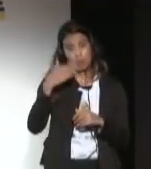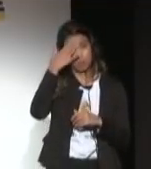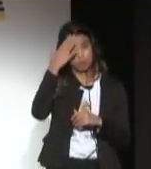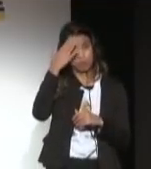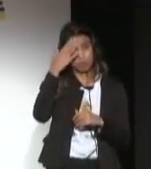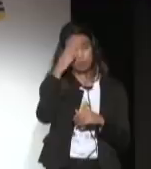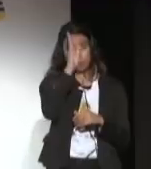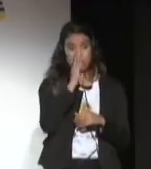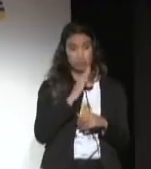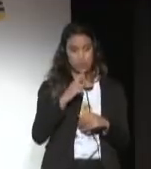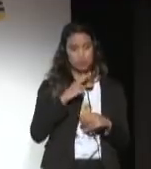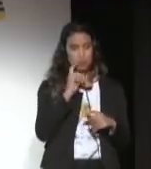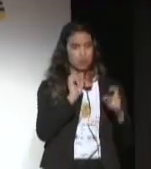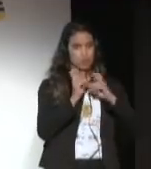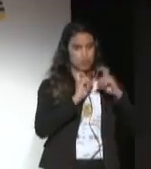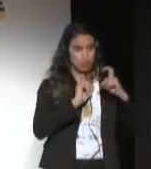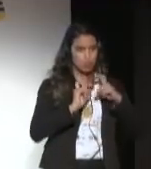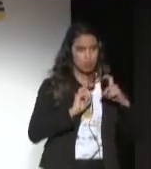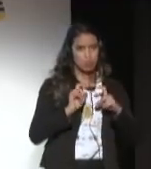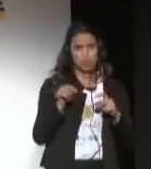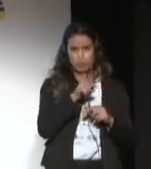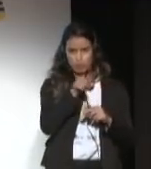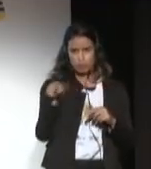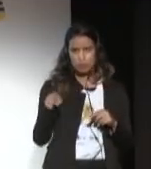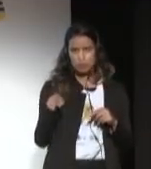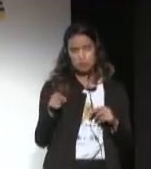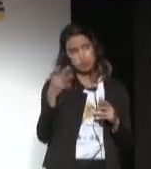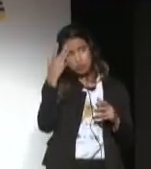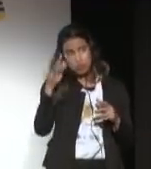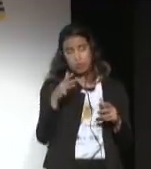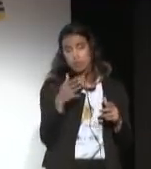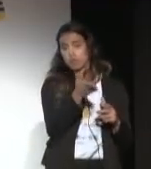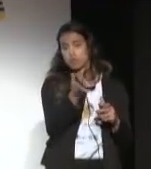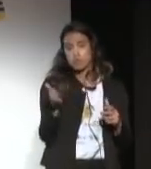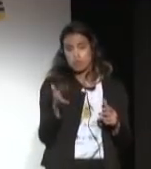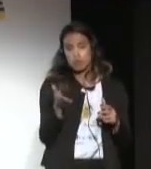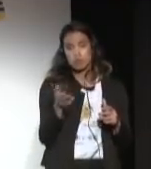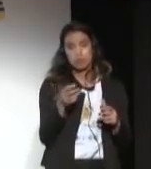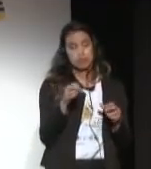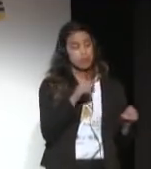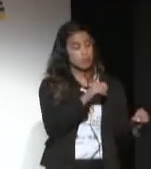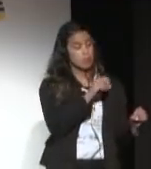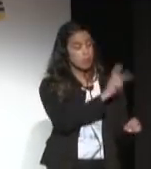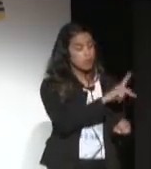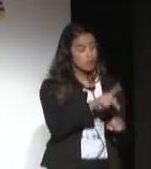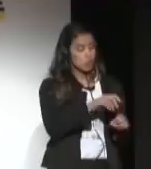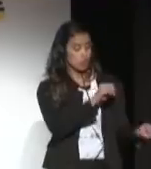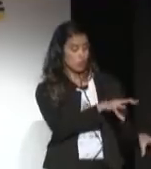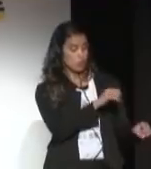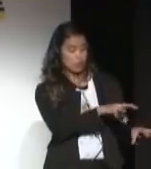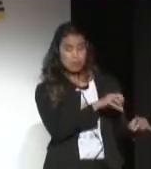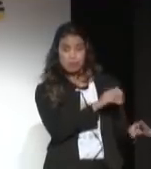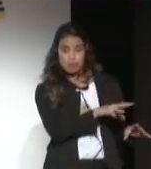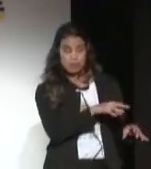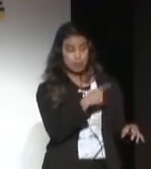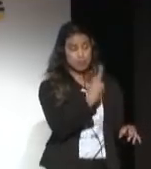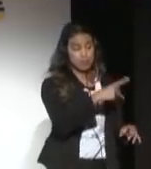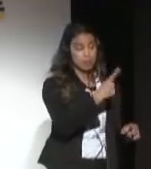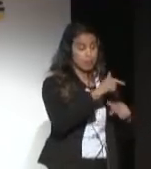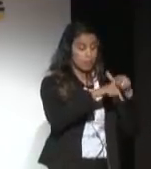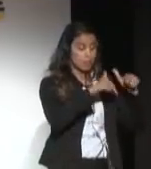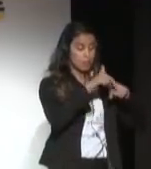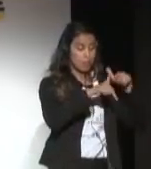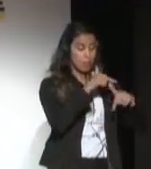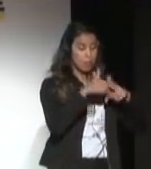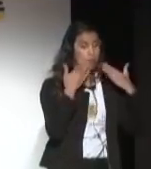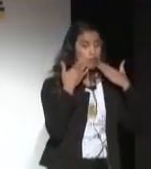tendo essa discussão. Será que vocês podem ter um padrão de ensino de professores que realmente reflitam o trabalho desses professores para